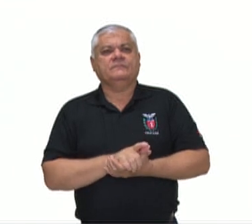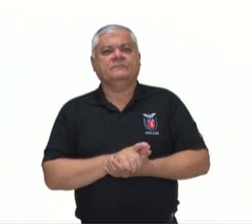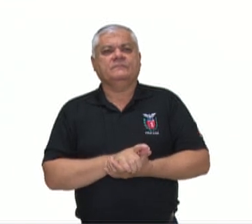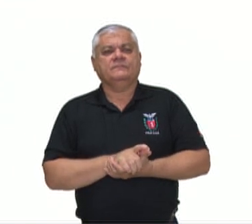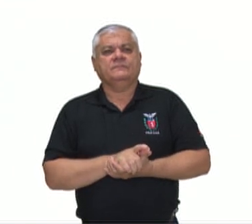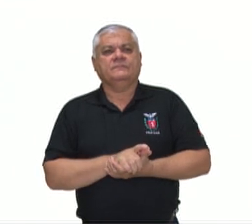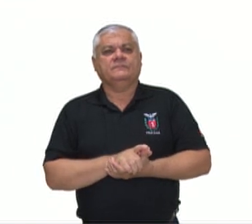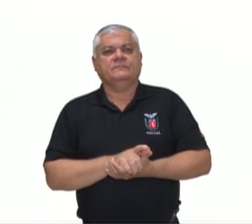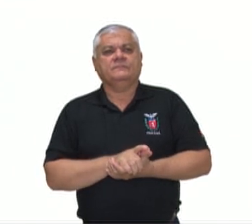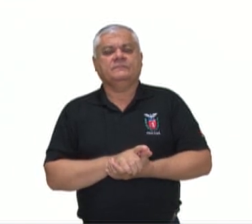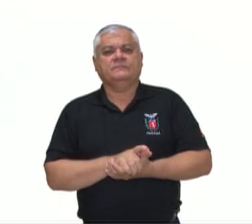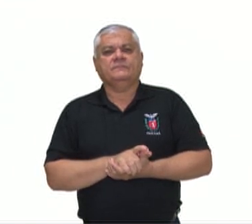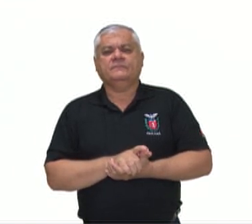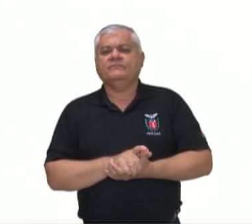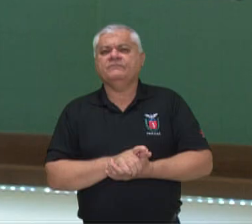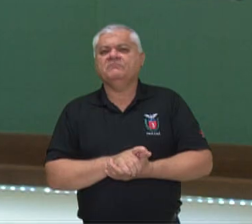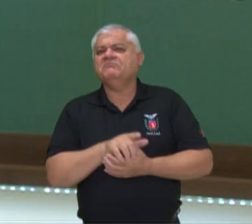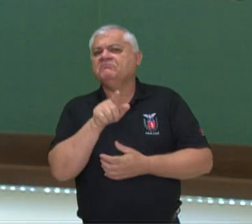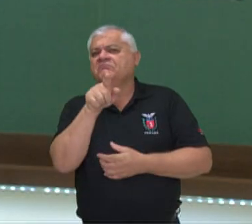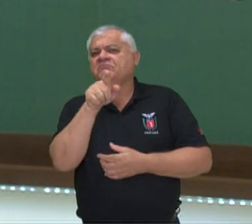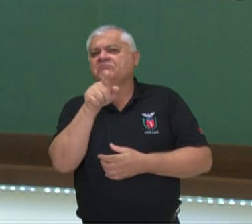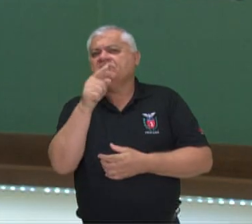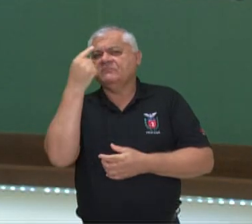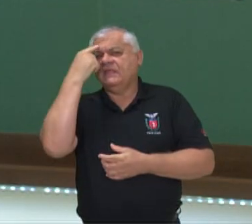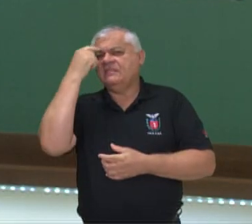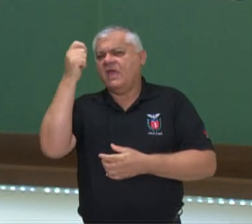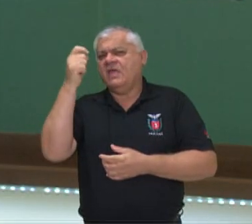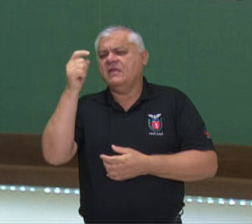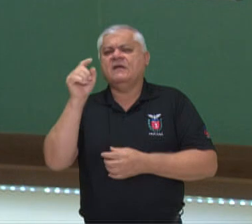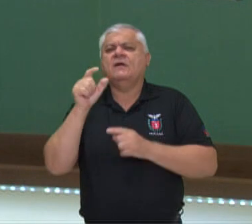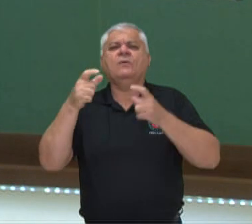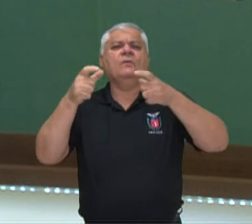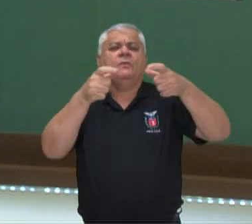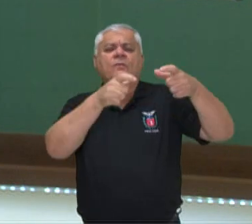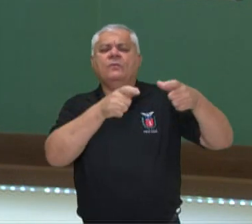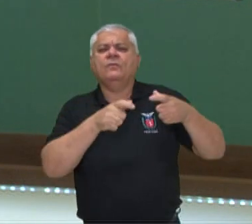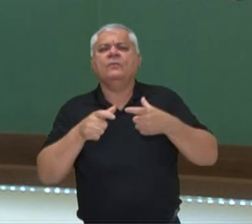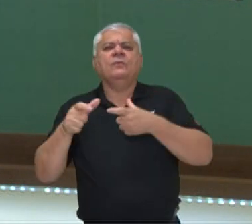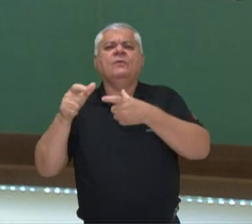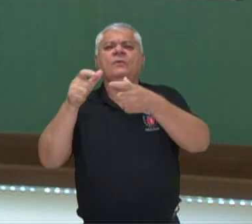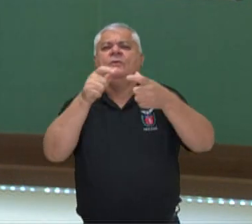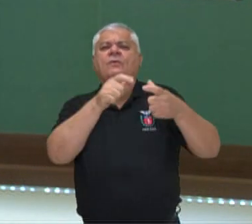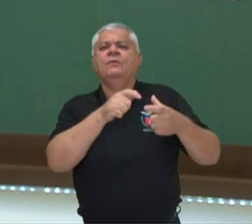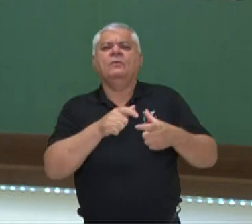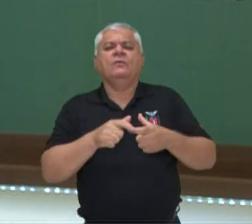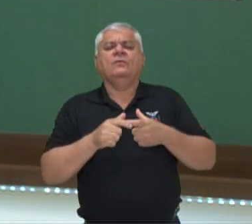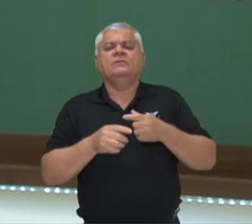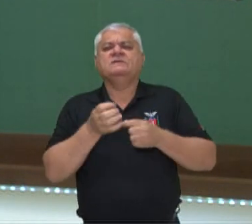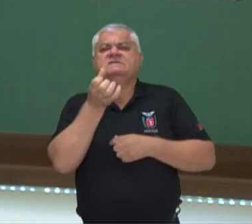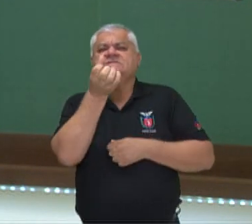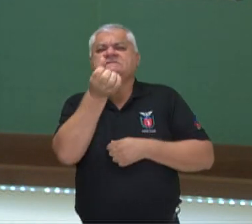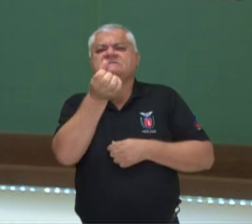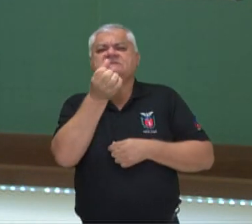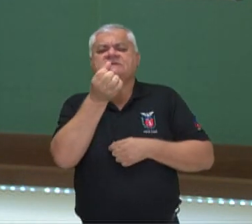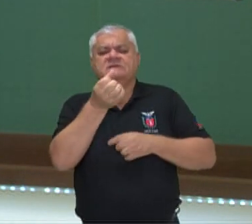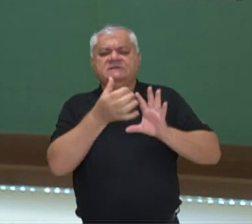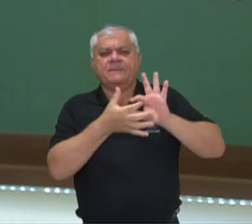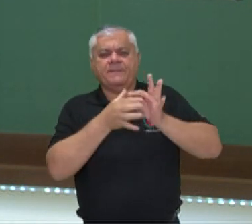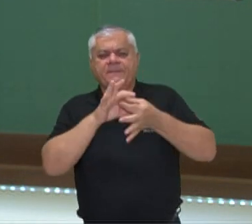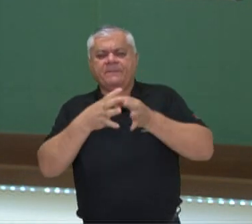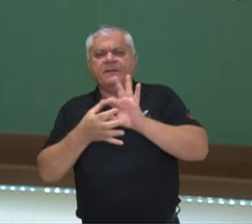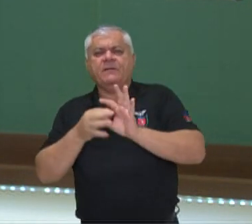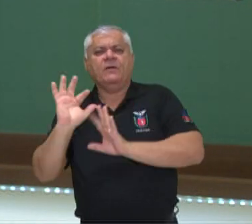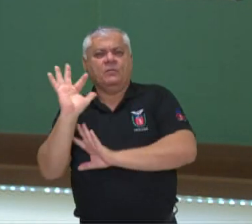were held? Por um acaso vocês têm alguma ideia de onde as 6 últimas Olimpíadas